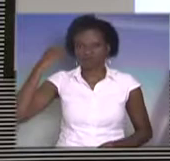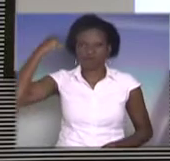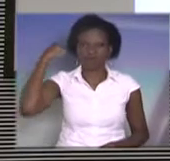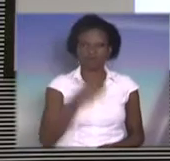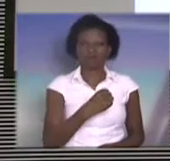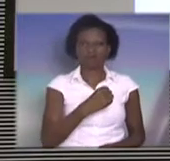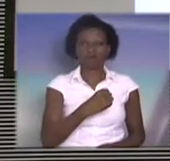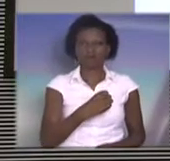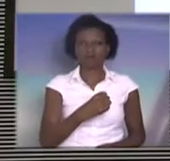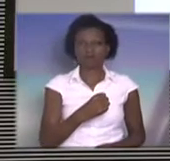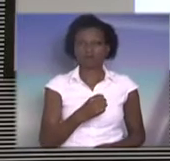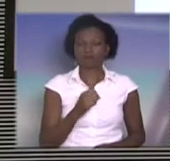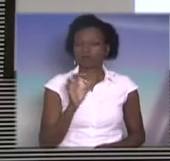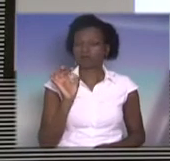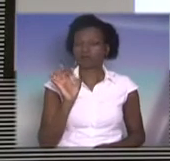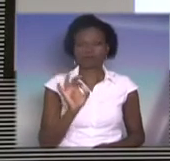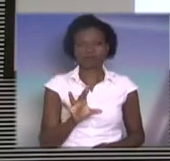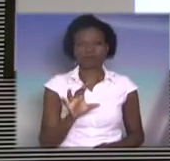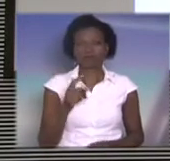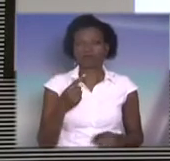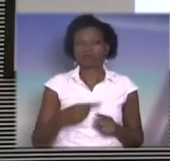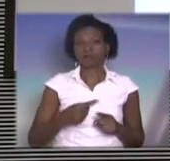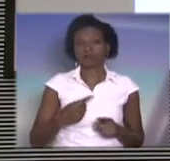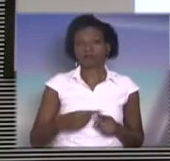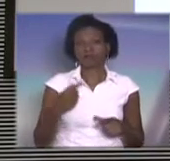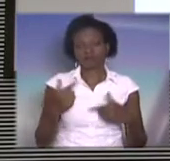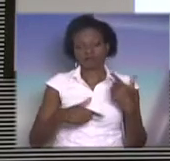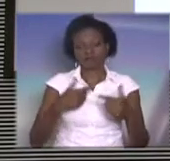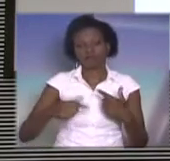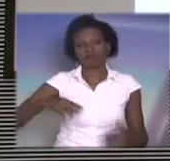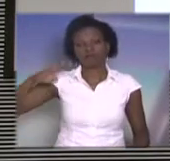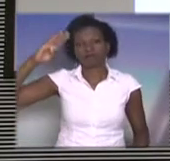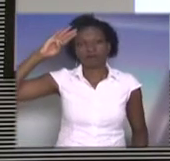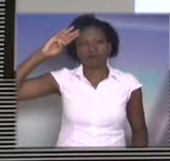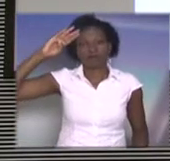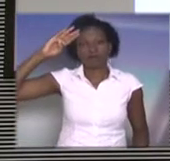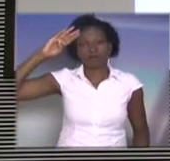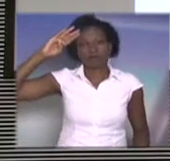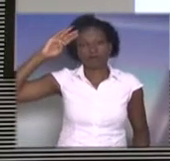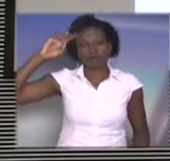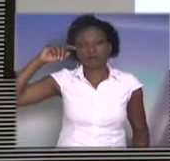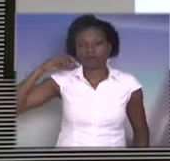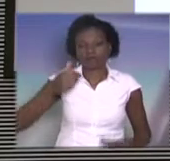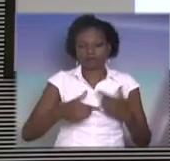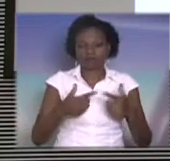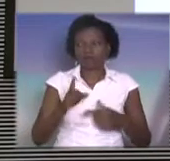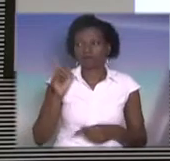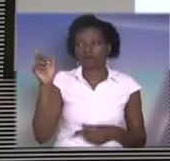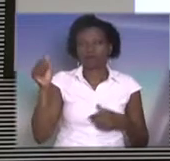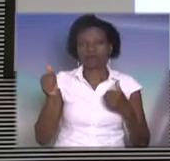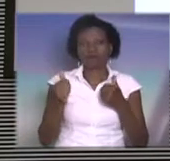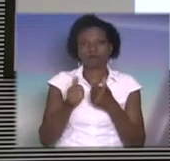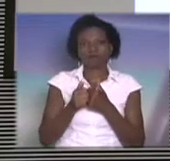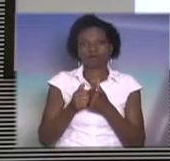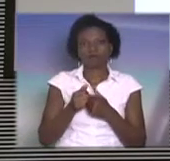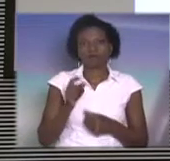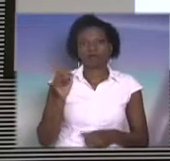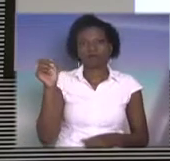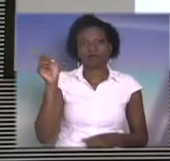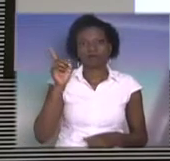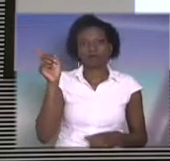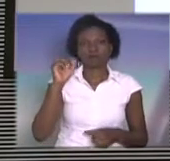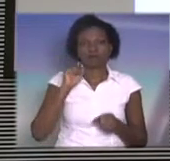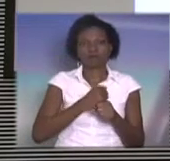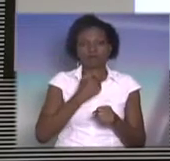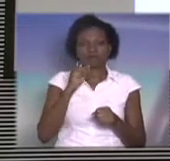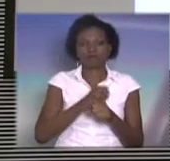assassinado simplesmente porque ele era militar, porque ele era soldado do Exército e estava trabalhando aqui do lado. Aqui, quando estava sendo feita a